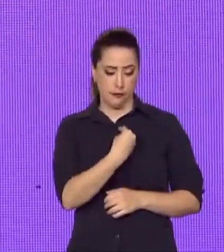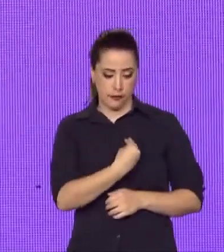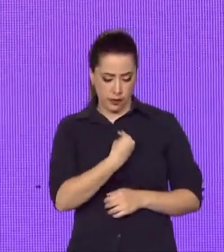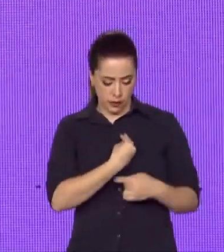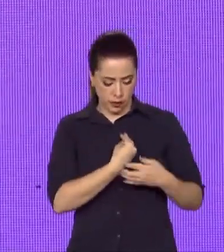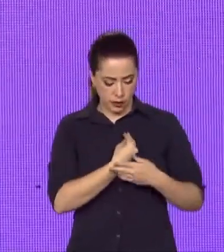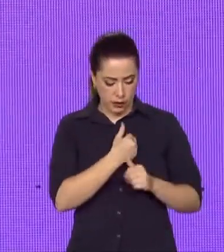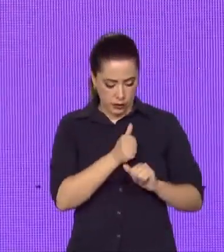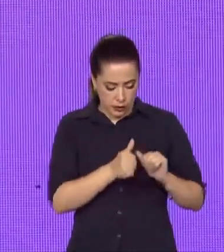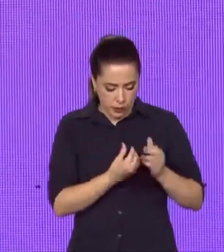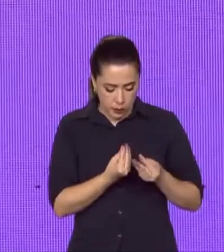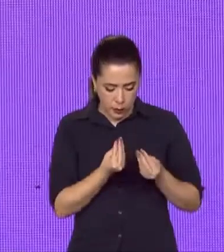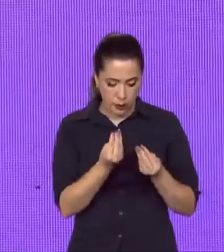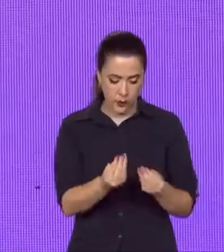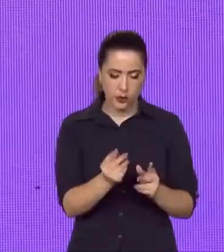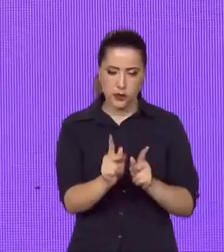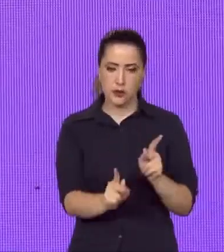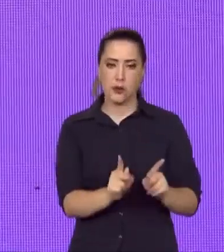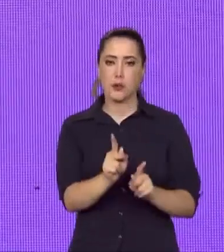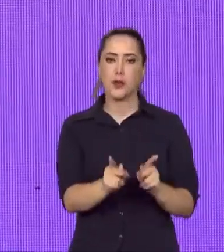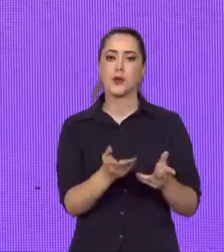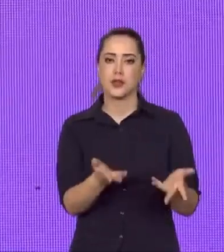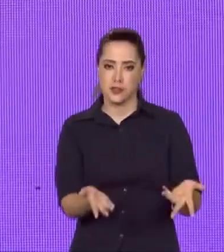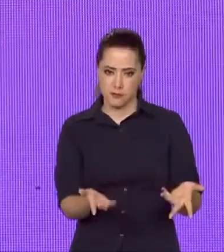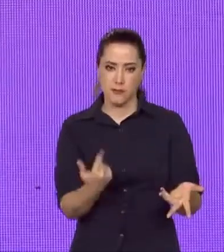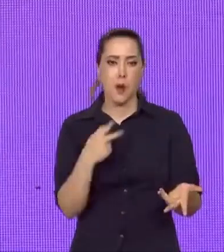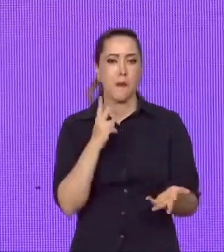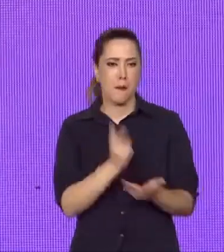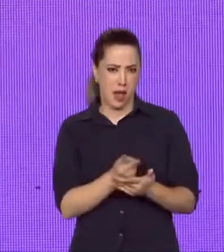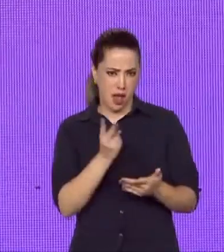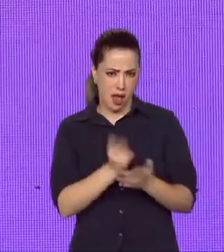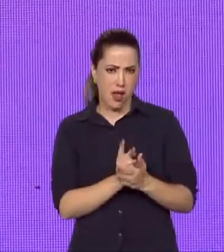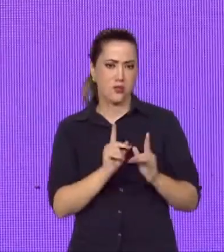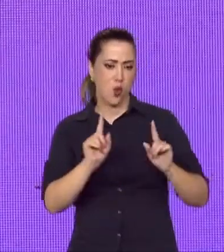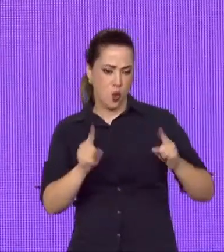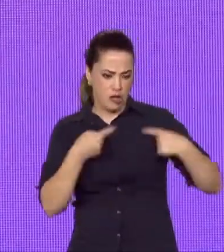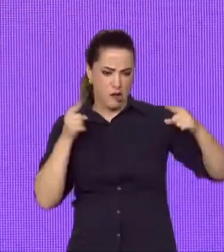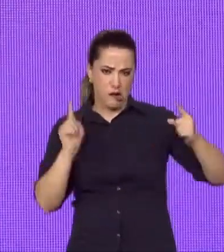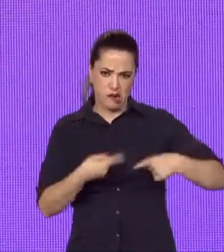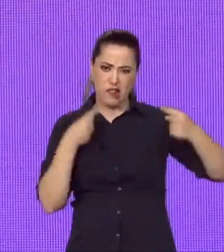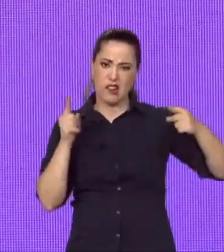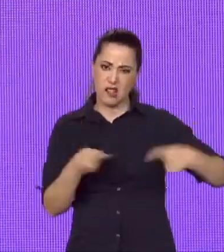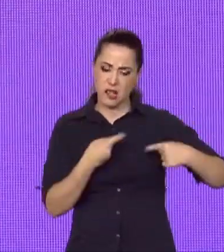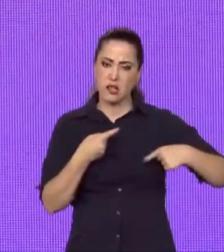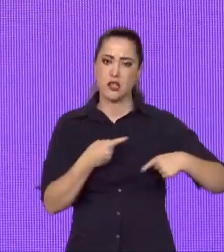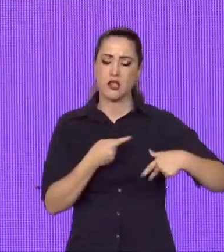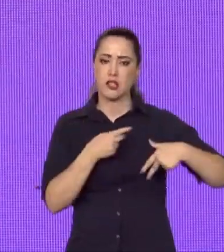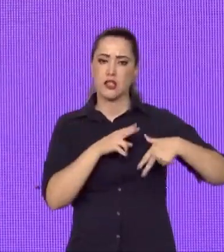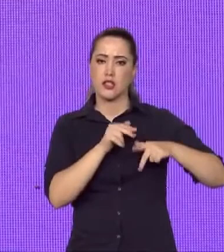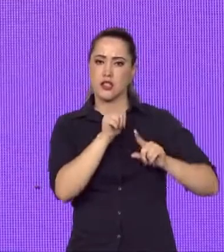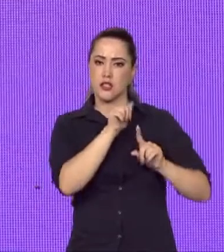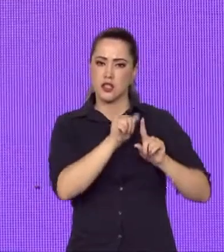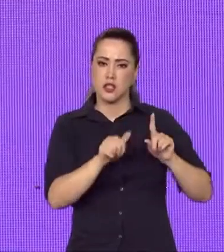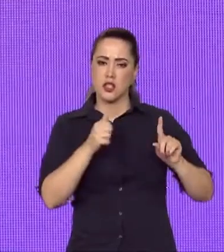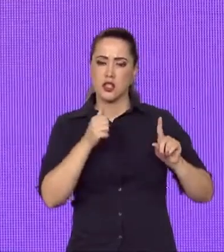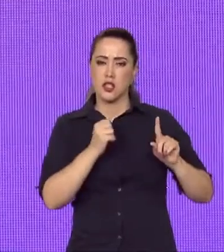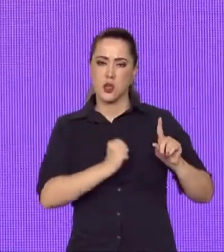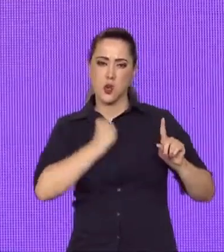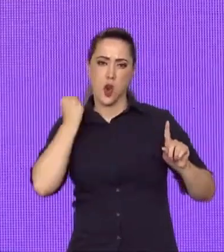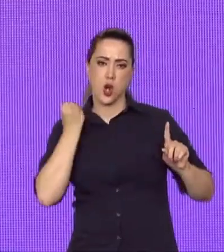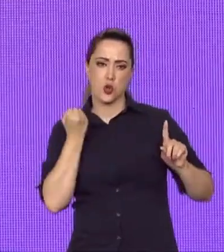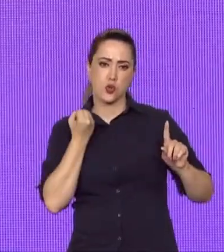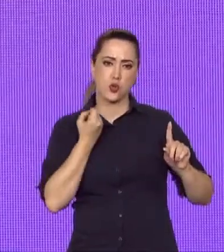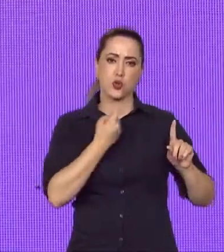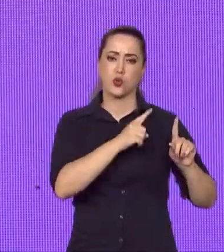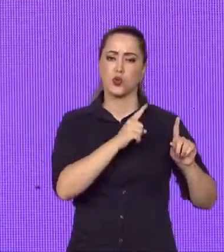do seu povo, mesmo enfrentando os desafios sistêmicos e a misoginia, seguiram adiante em sua